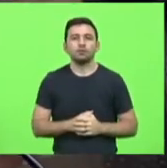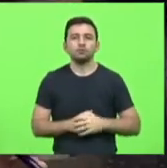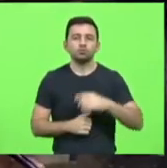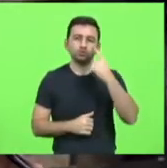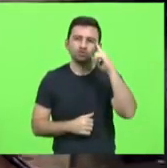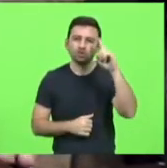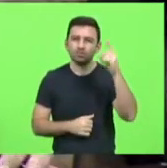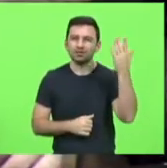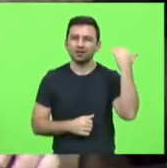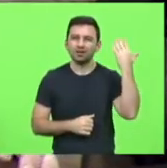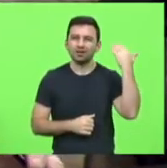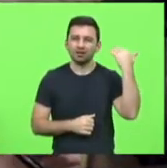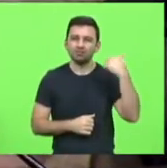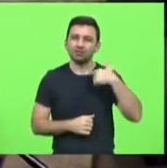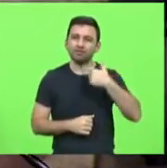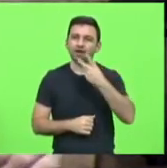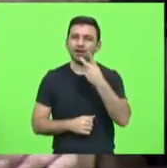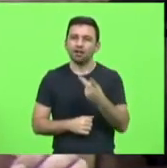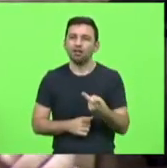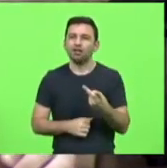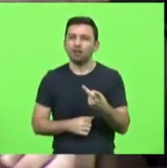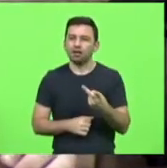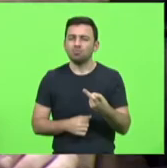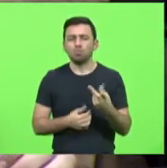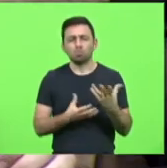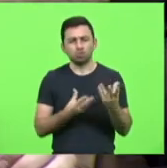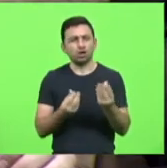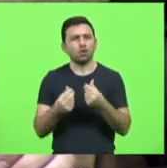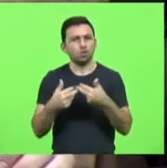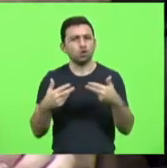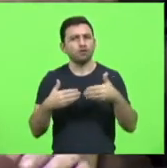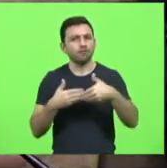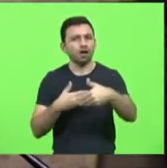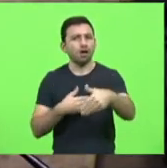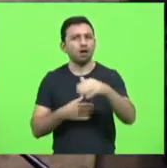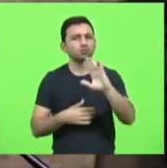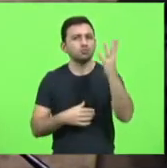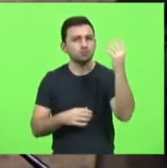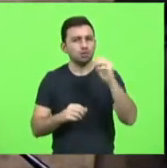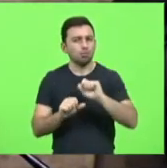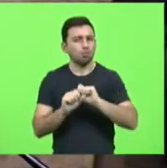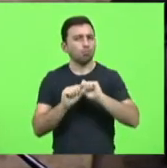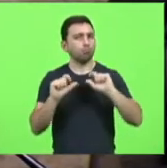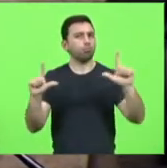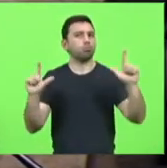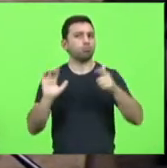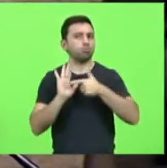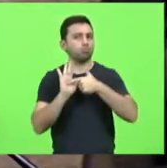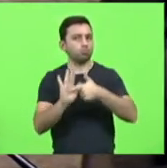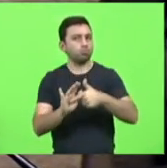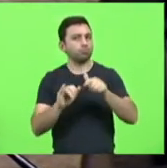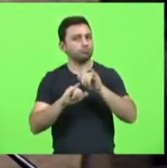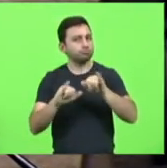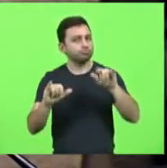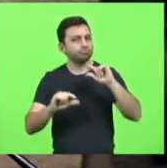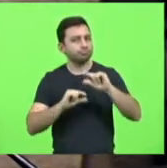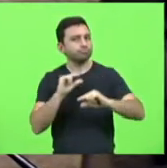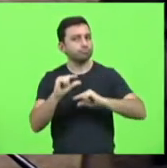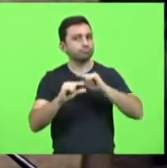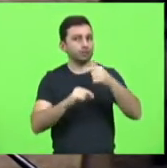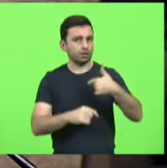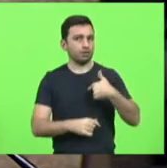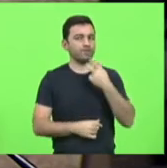que muita coisa vai acontecer, muita coisa vai aparecer, e aos pouquinhos aquilo que eu falei